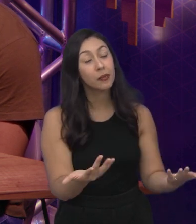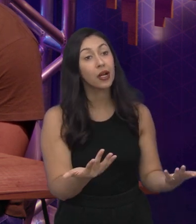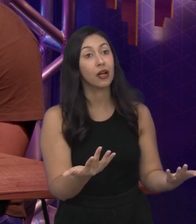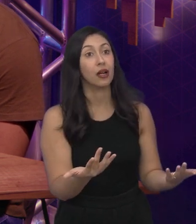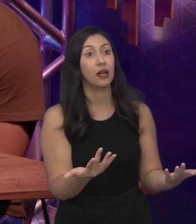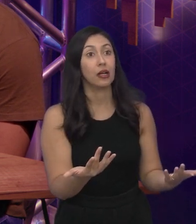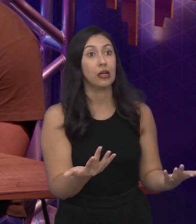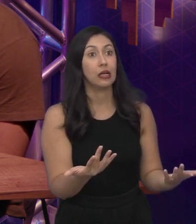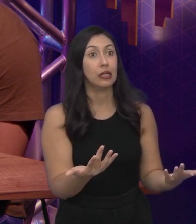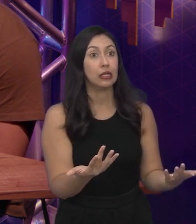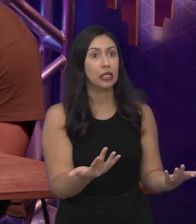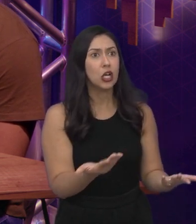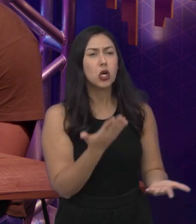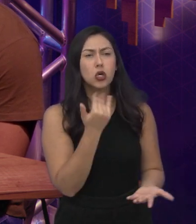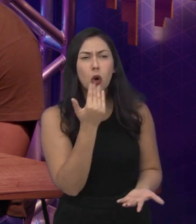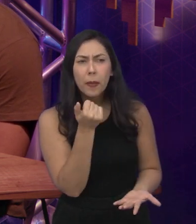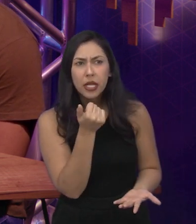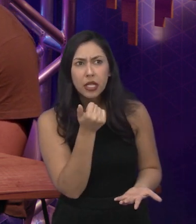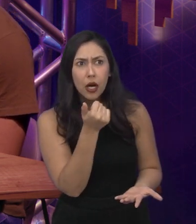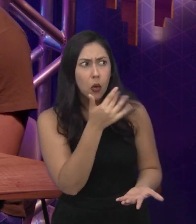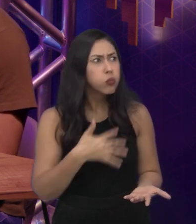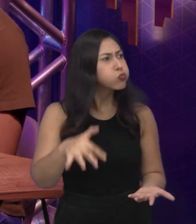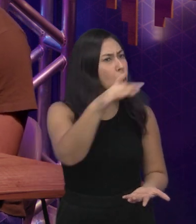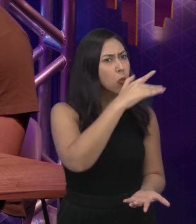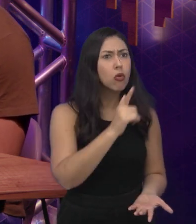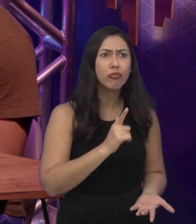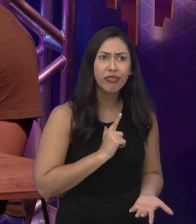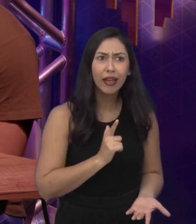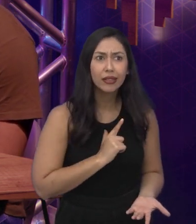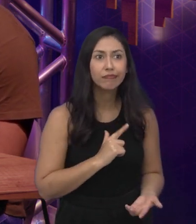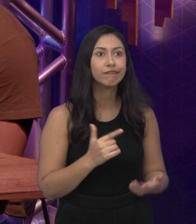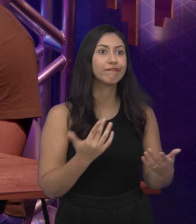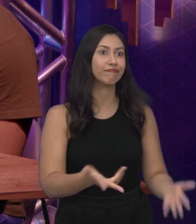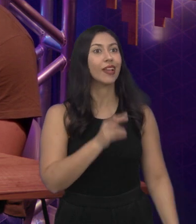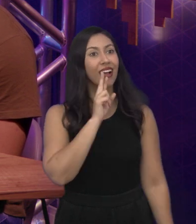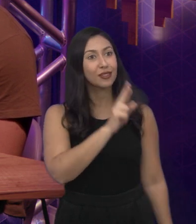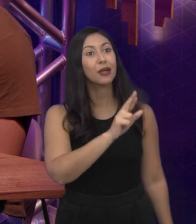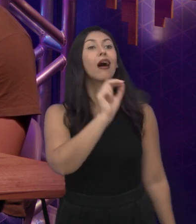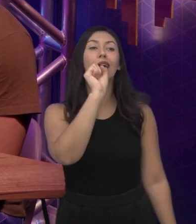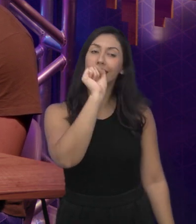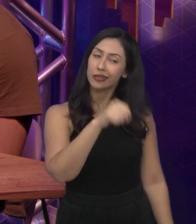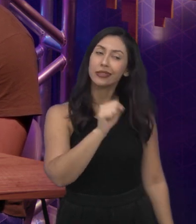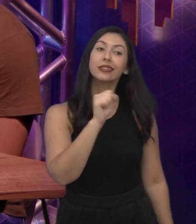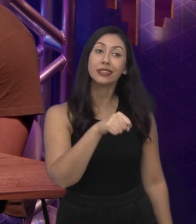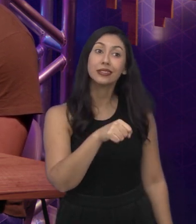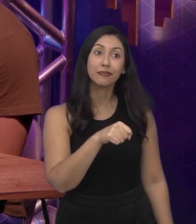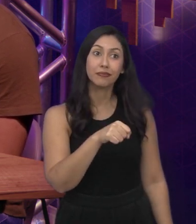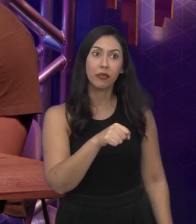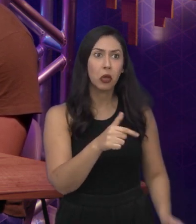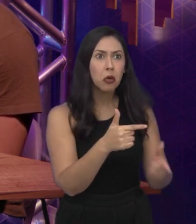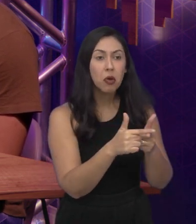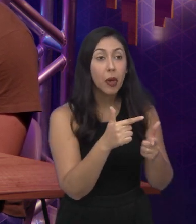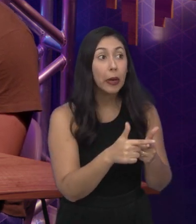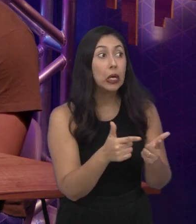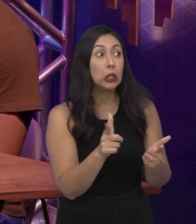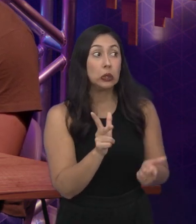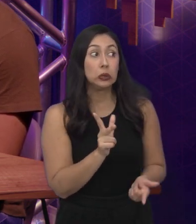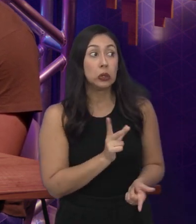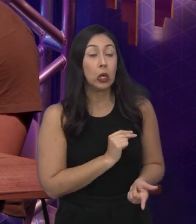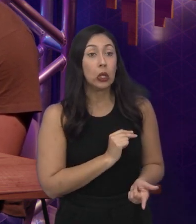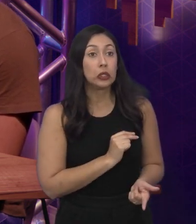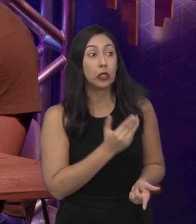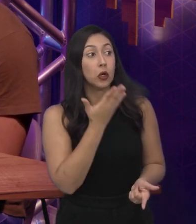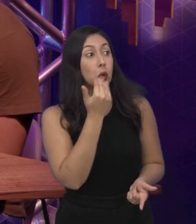é a questão de, tem comida para todo mundo? E sim, tem comida para todo mundo. O problema não é a falta